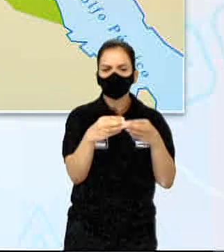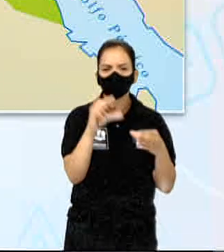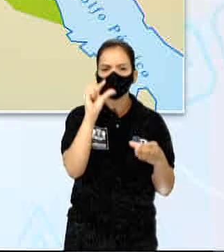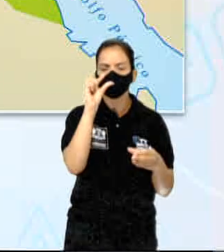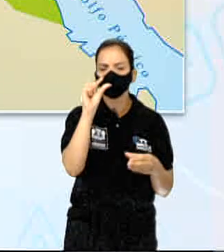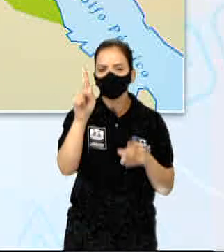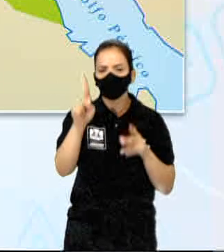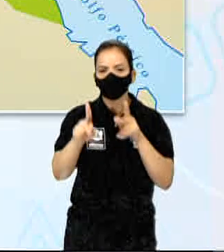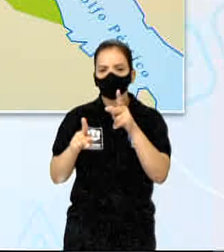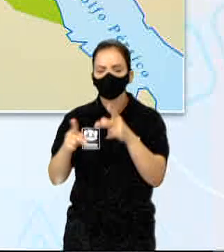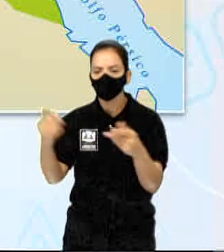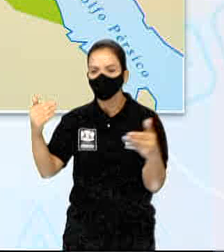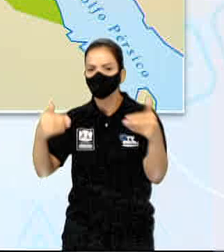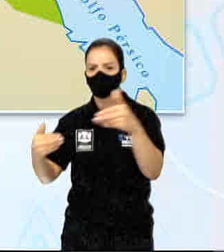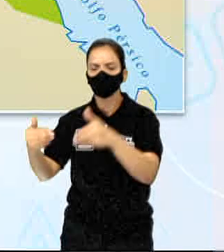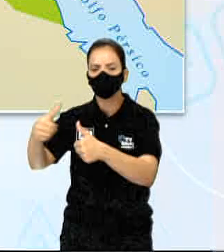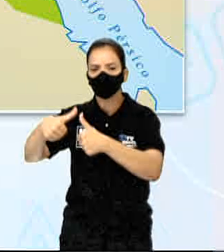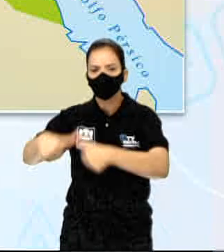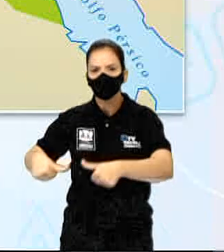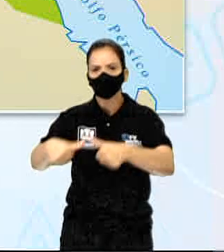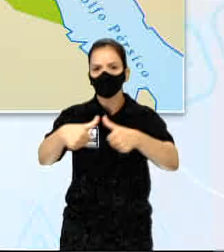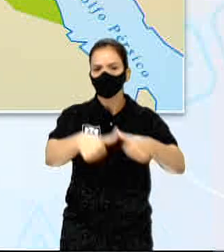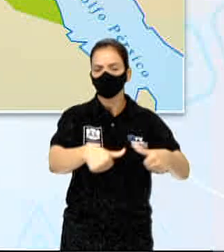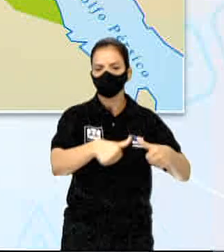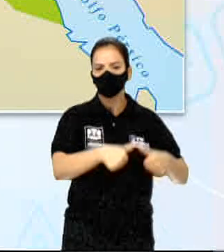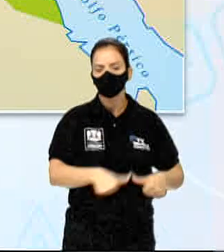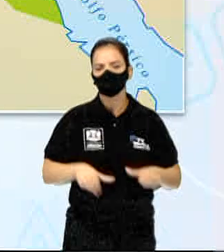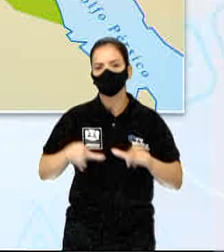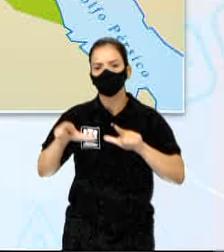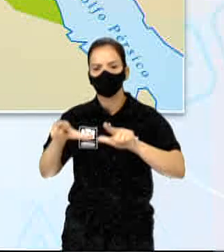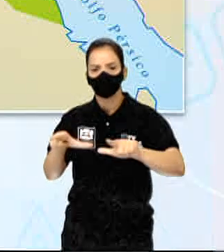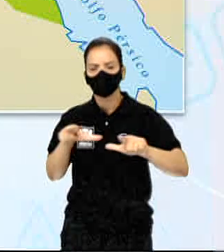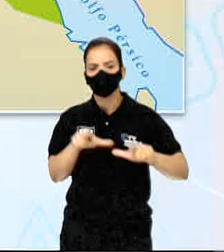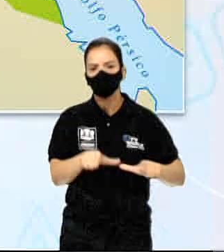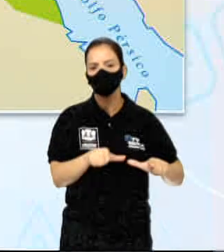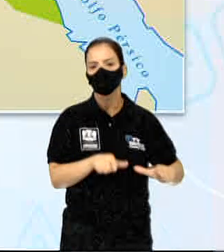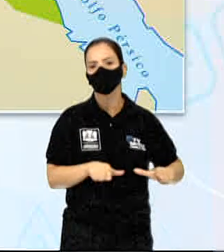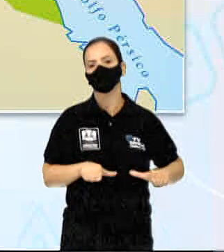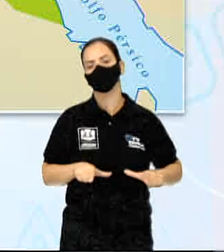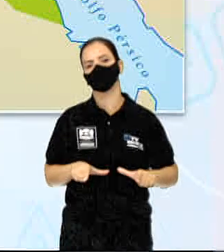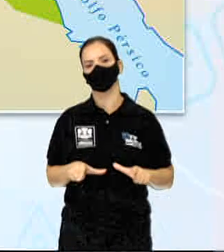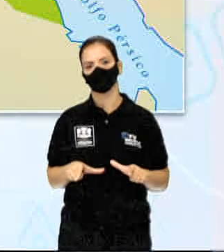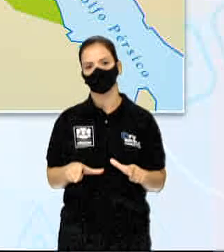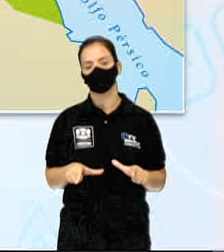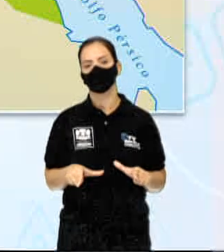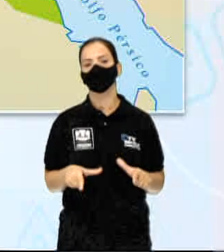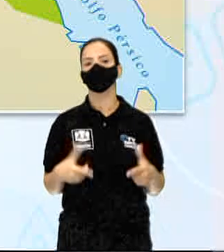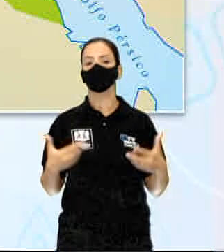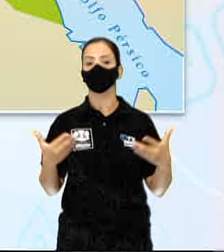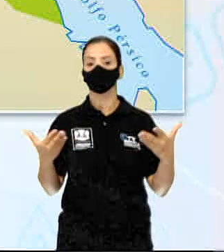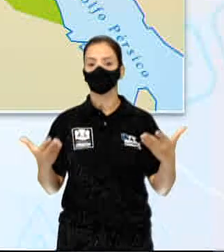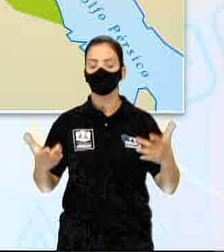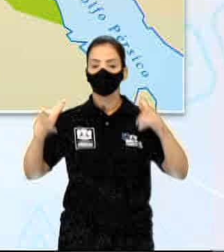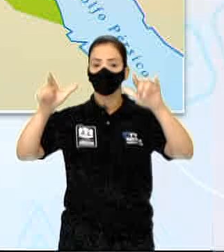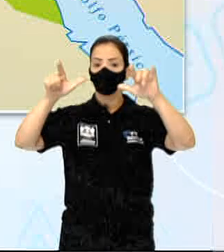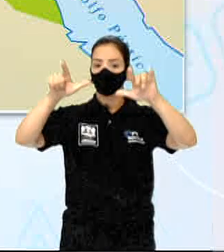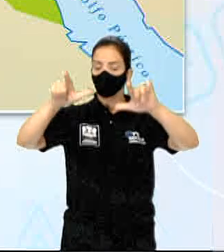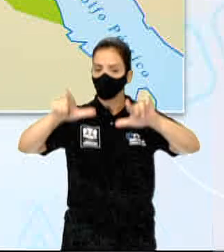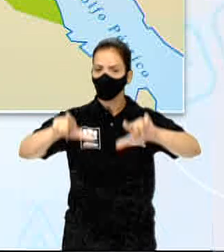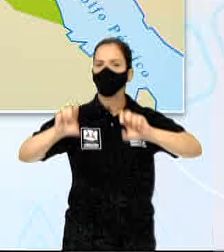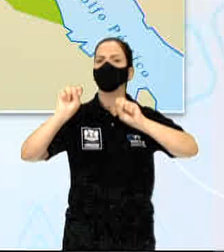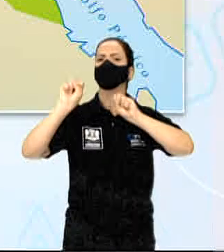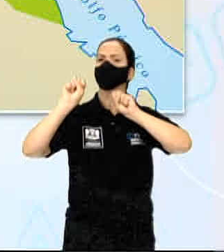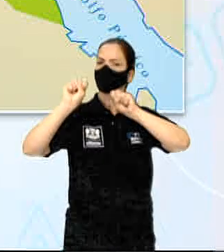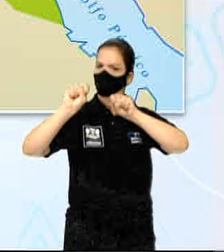que foram chegando e foram ficando ali nesse território, ocupando esse espaço, por justamente ser um espaço onde eles